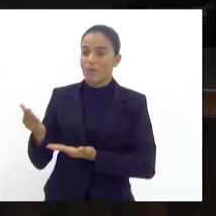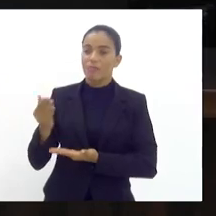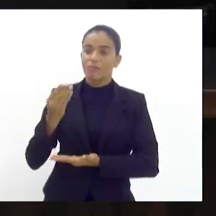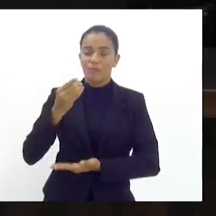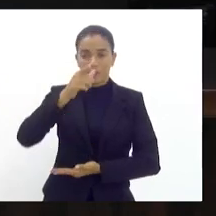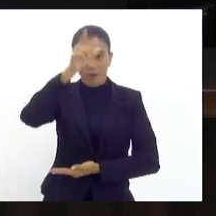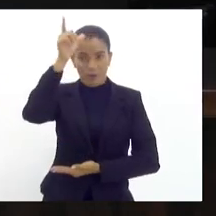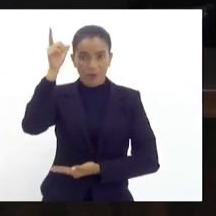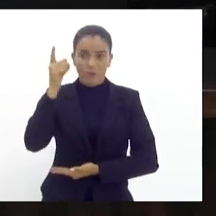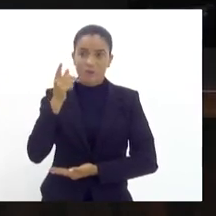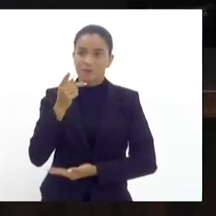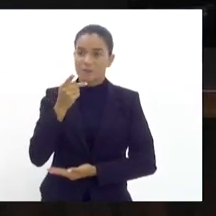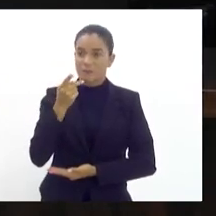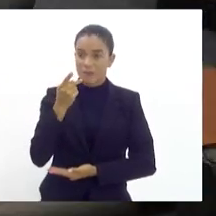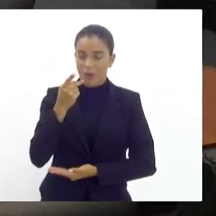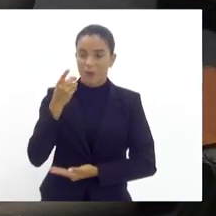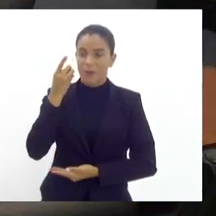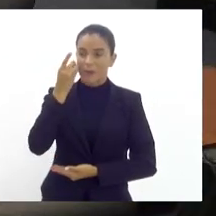Paulo